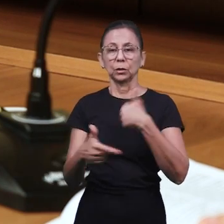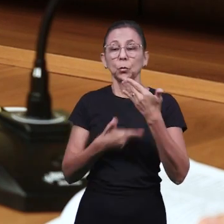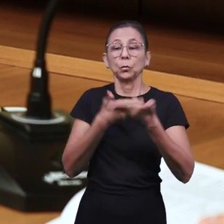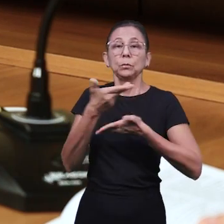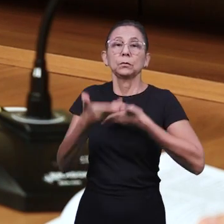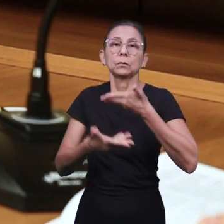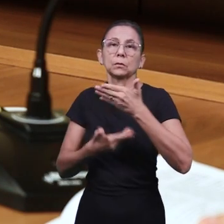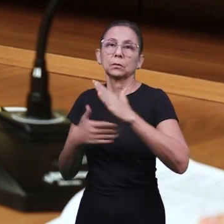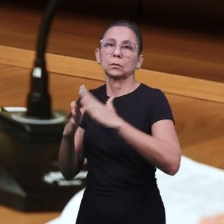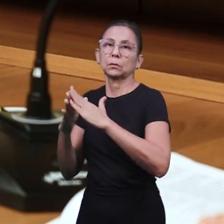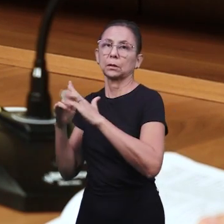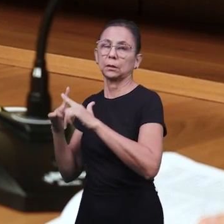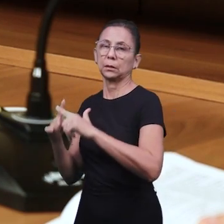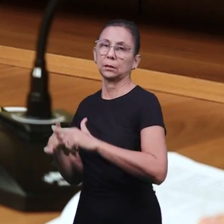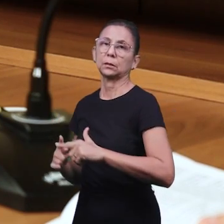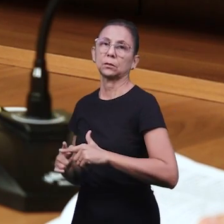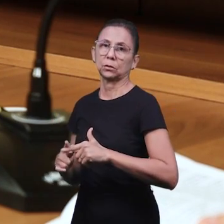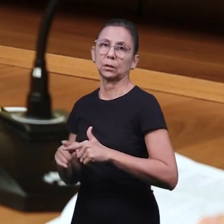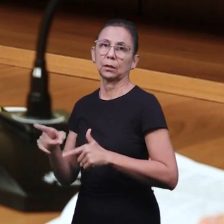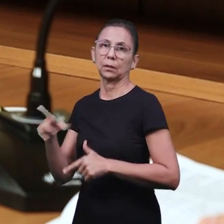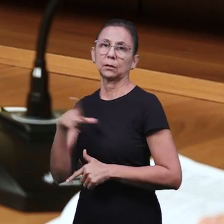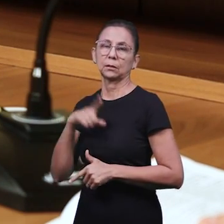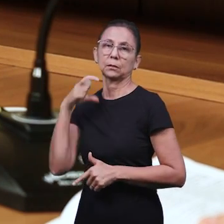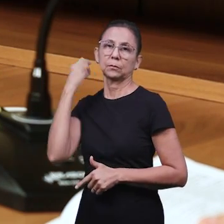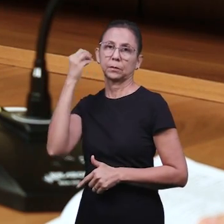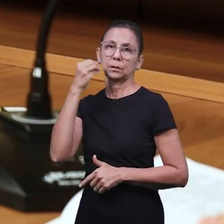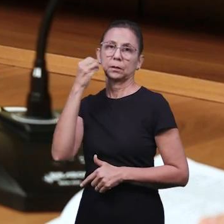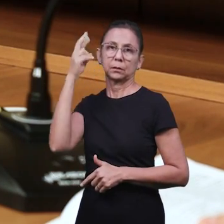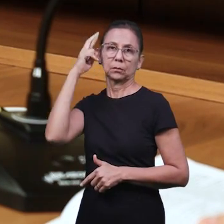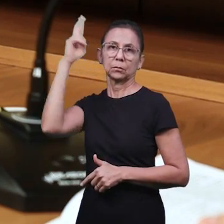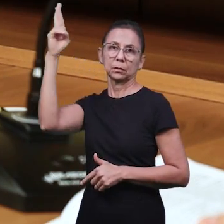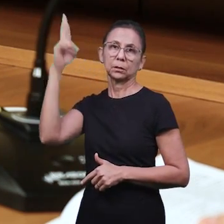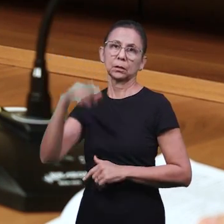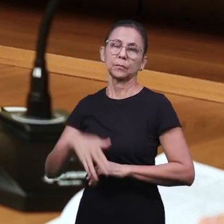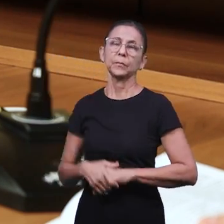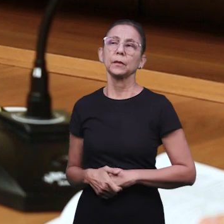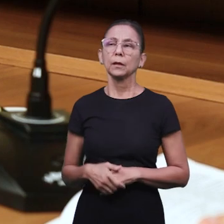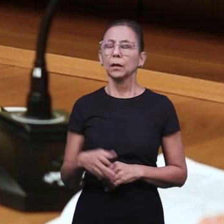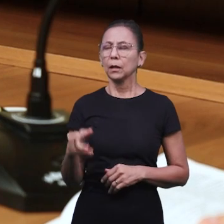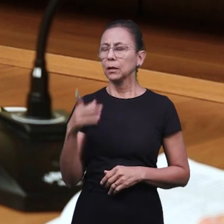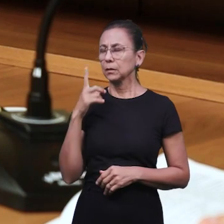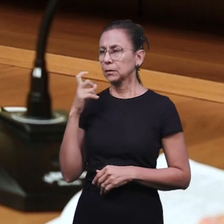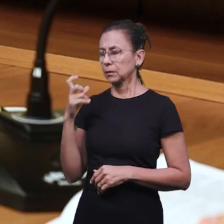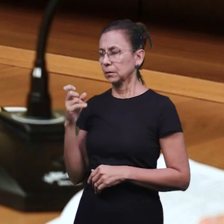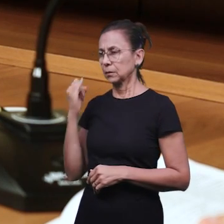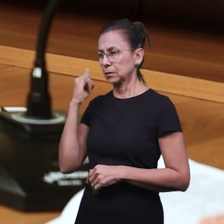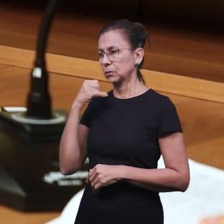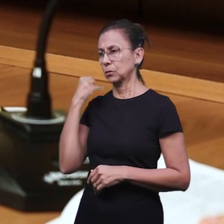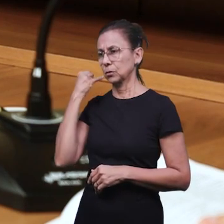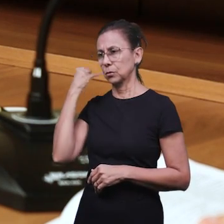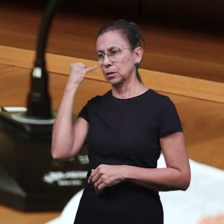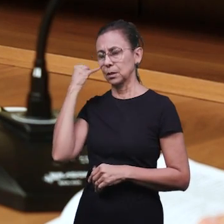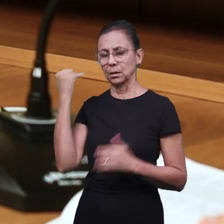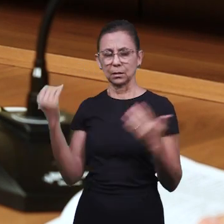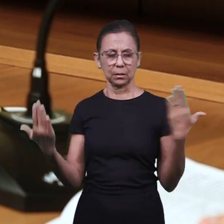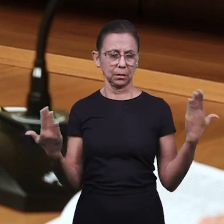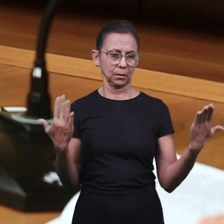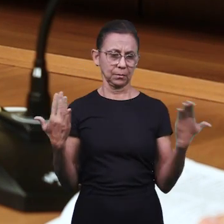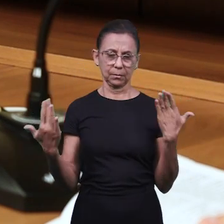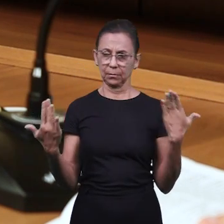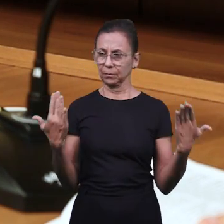levando a igreja a muitas experiências com o Senhor. É uma coisa interessante, Osias, quando você faz essa